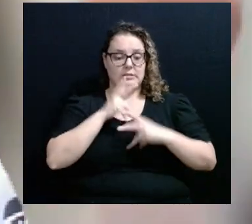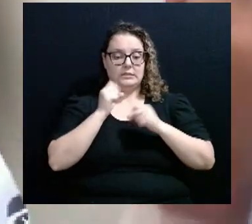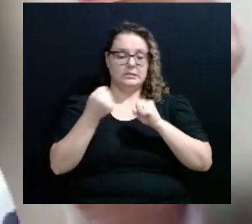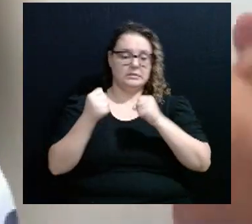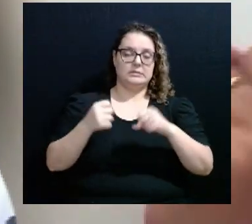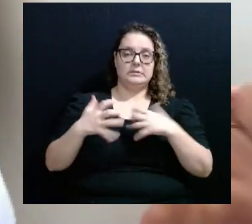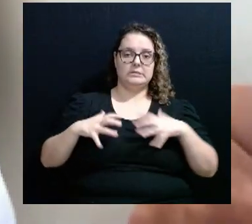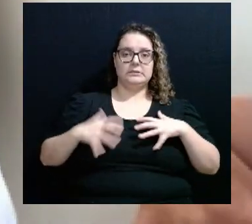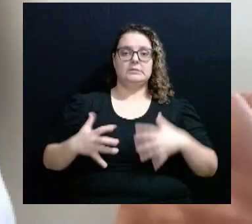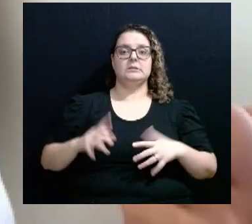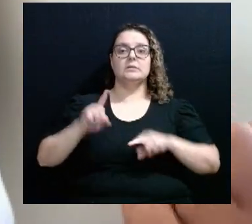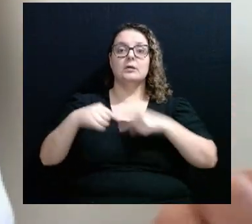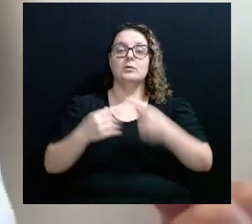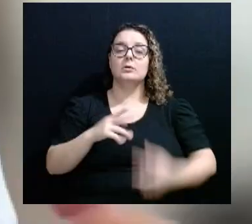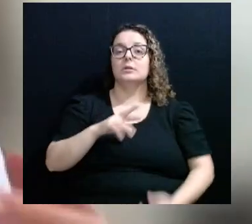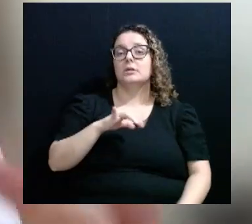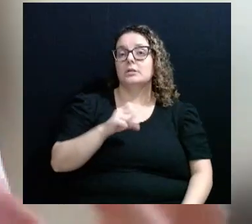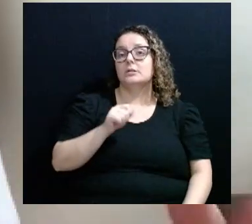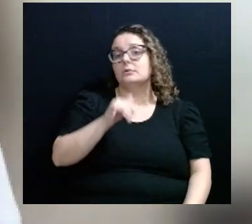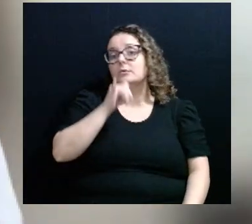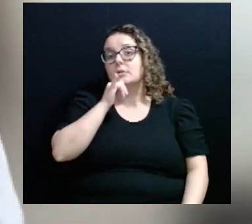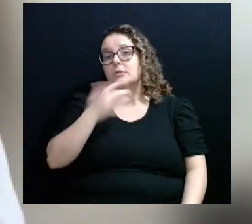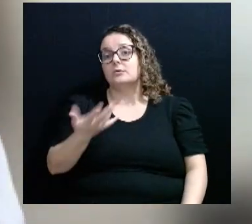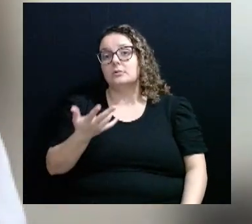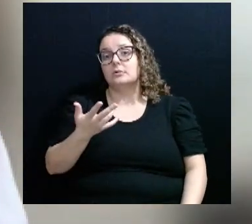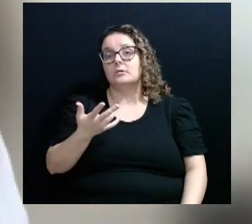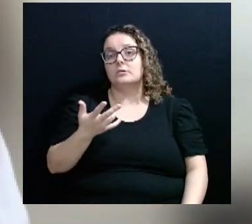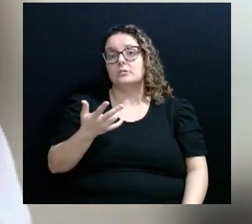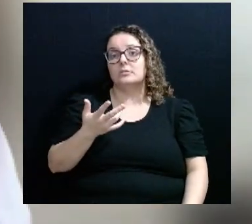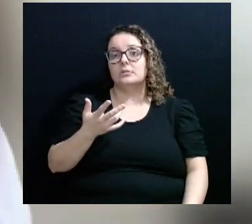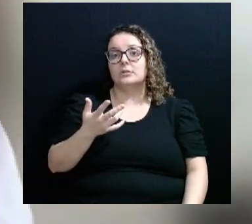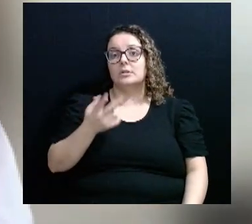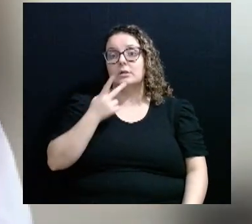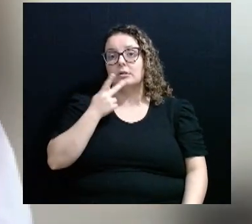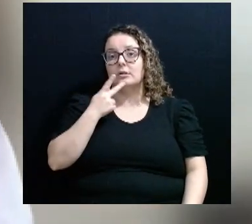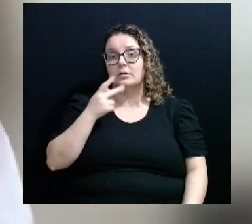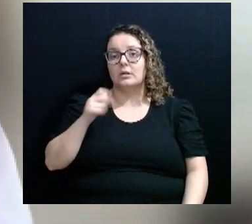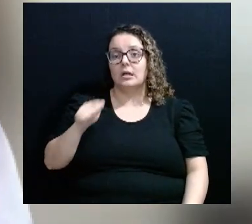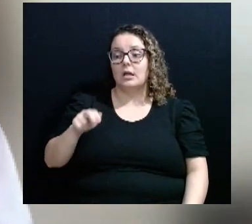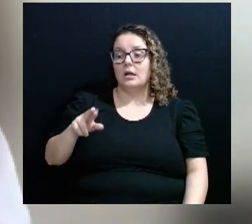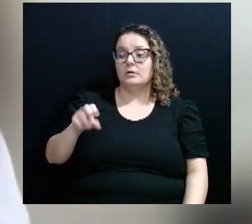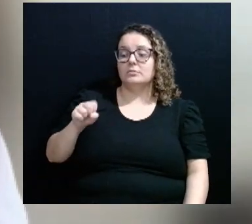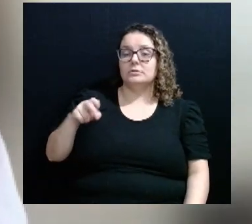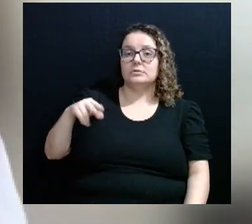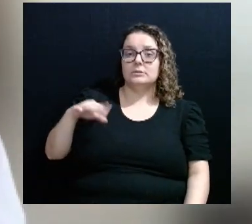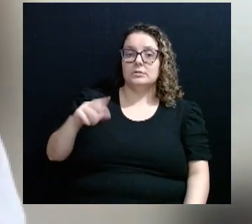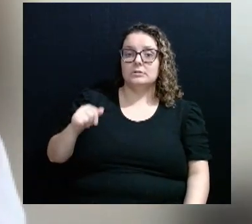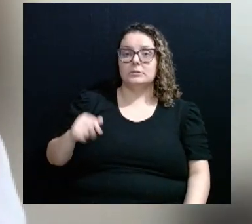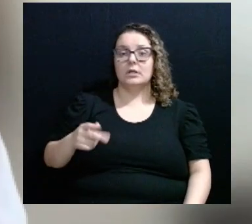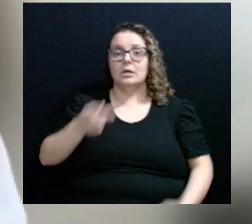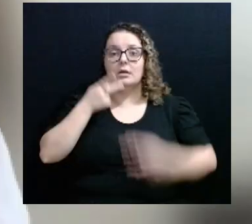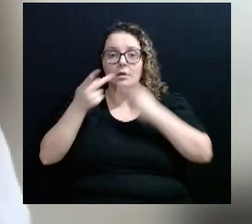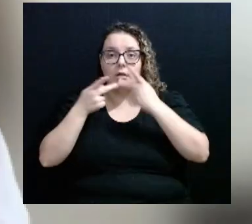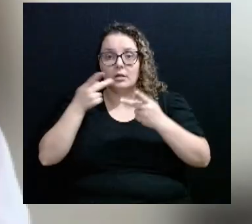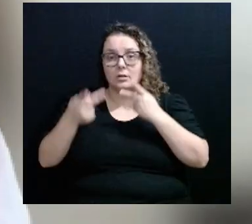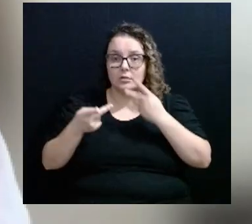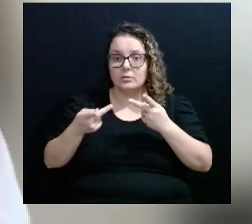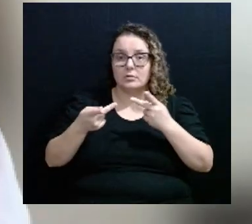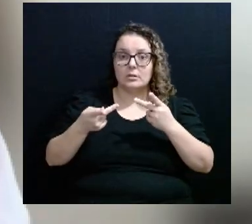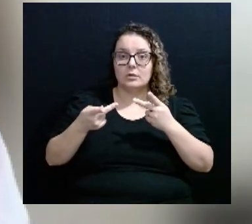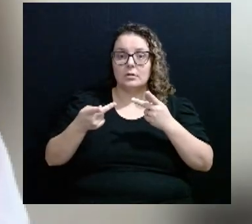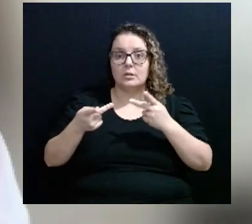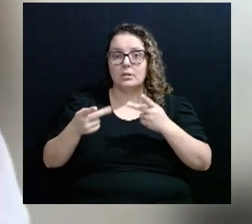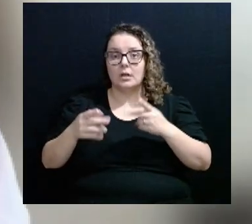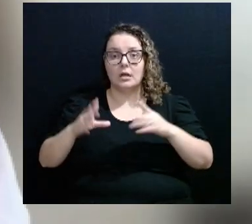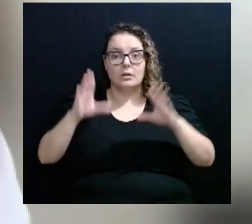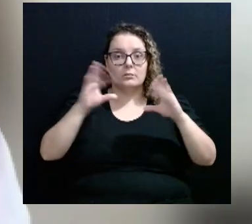atividade muscular junto. Tem outras crises, por exemplo, tem uma crise que a gente chama de ausência, que eu estou aqui falando